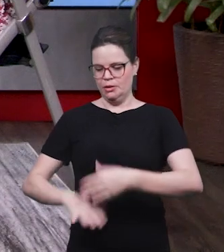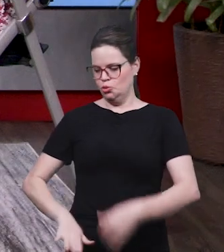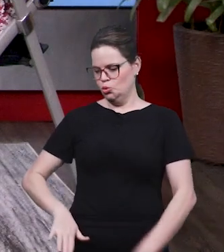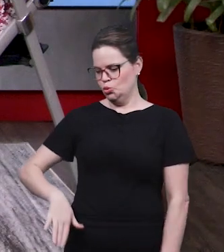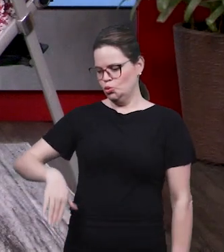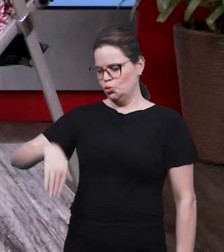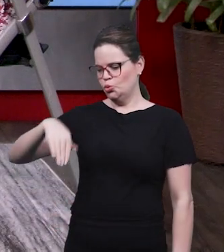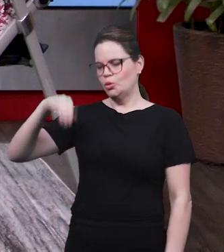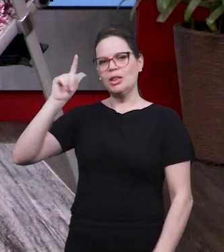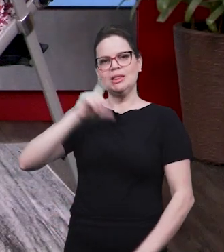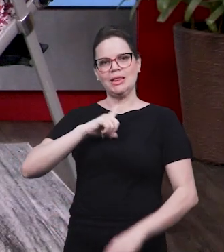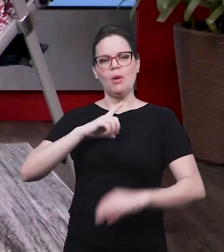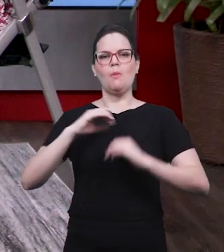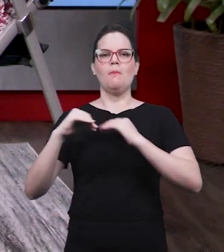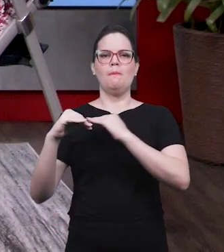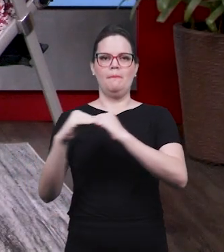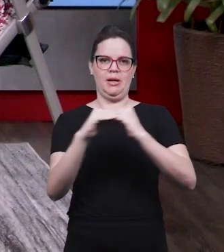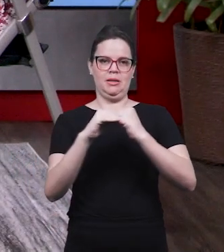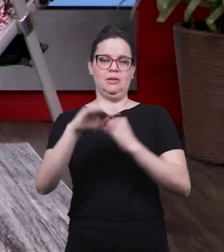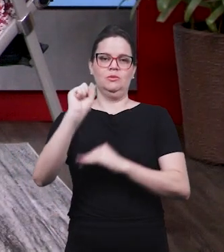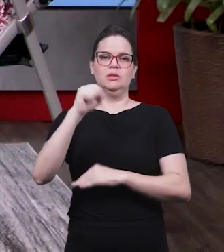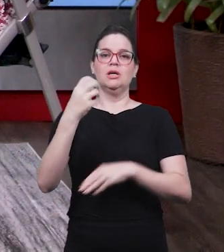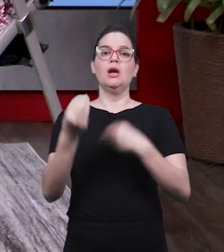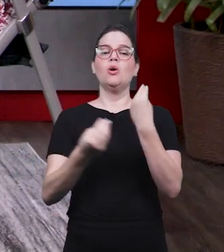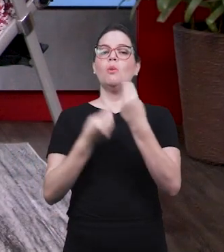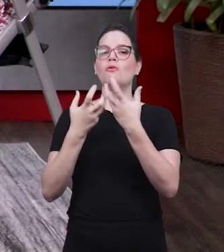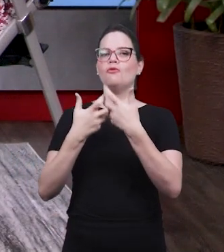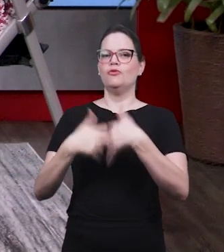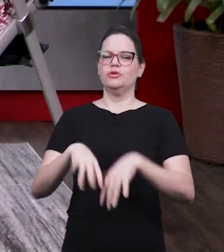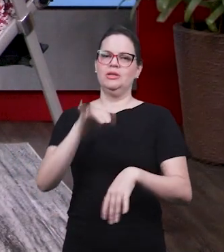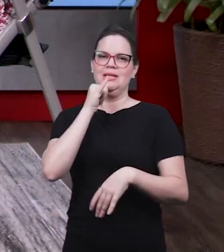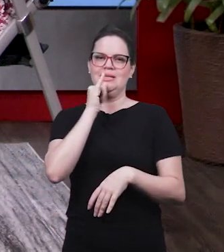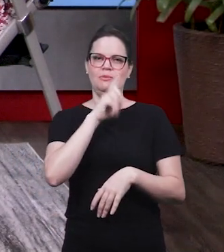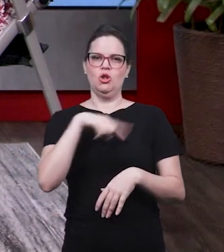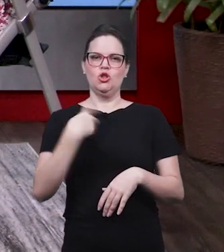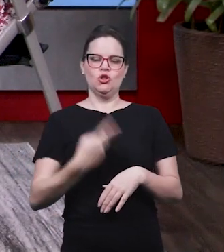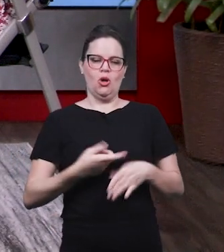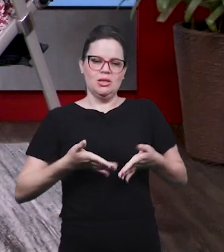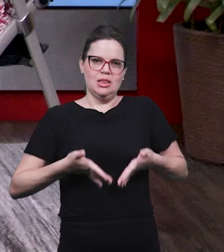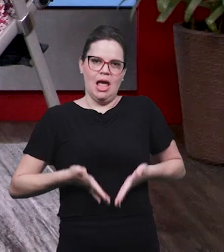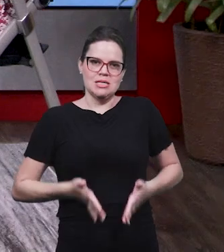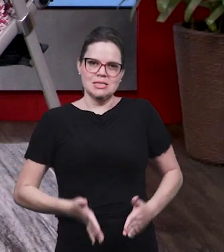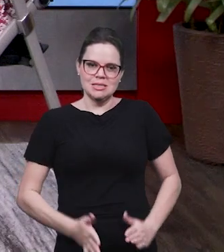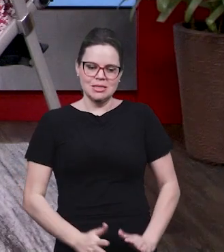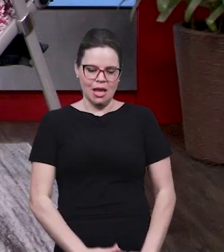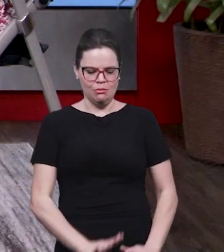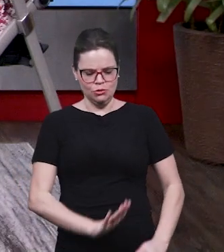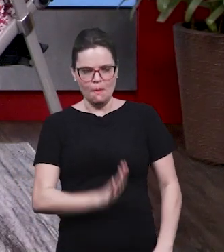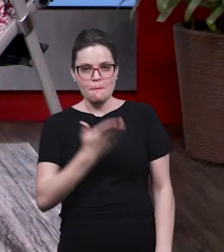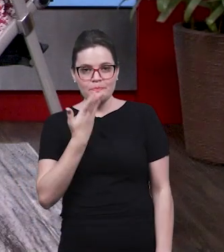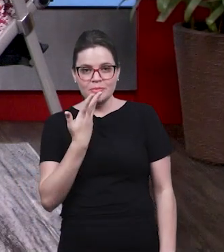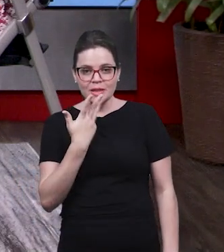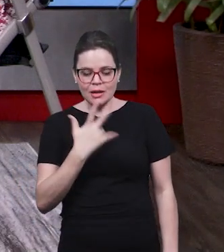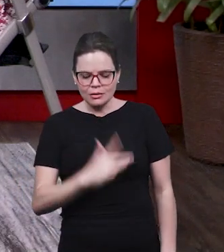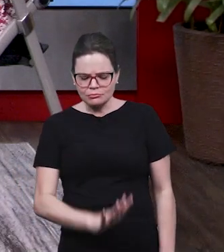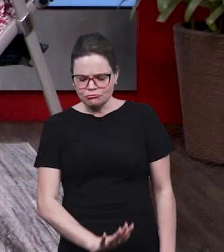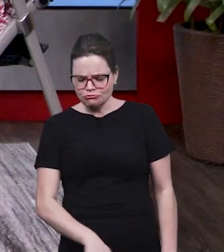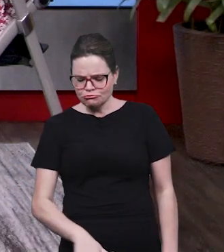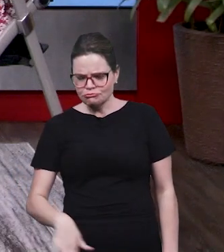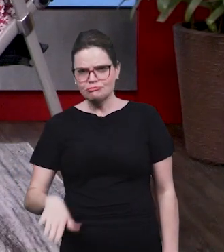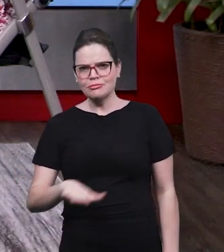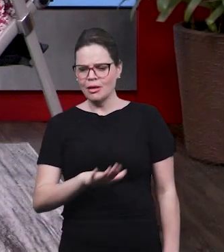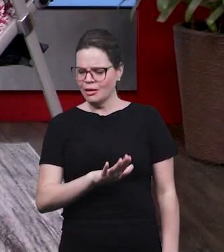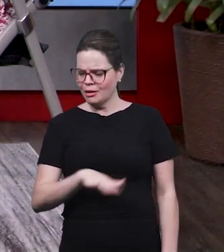já pré-determinada. Todos nós nascemos, passamos pela infância, adolescência, fase adulta e